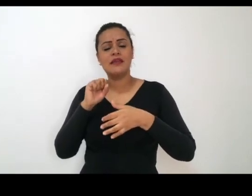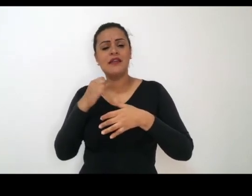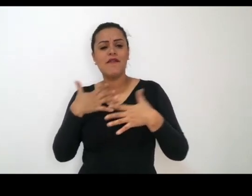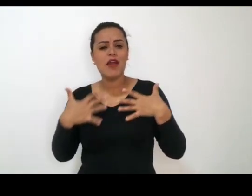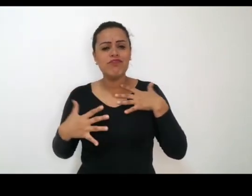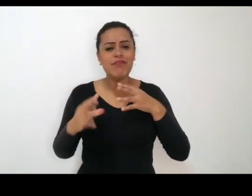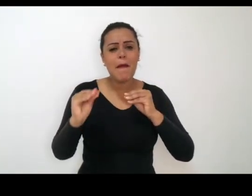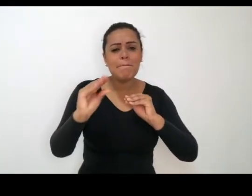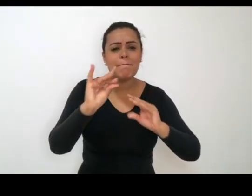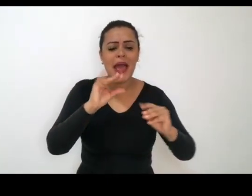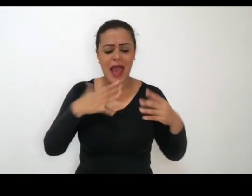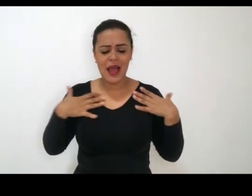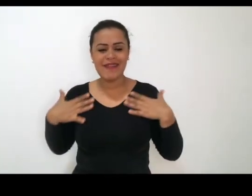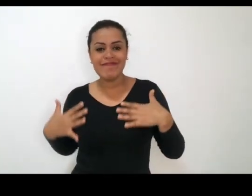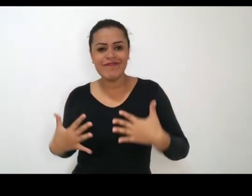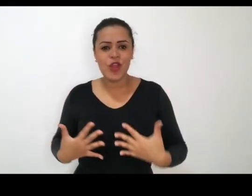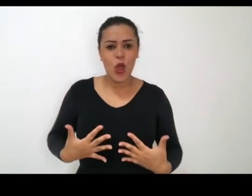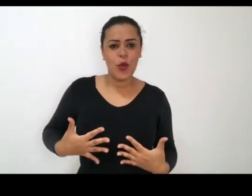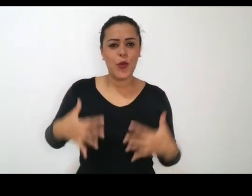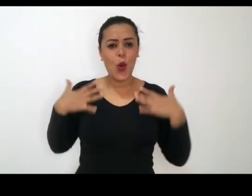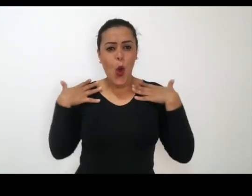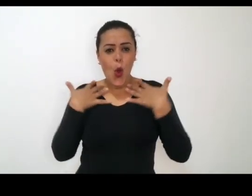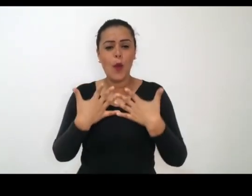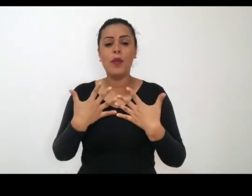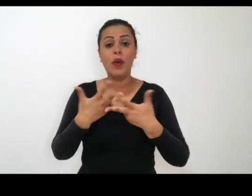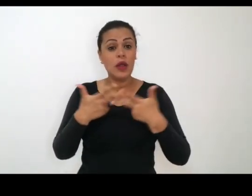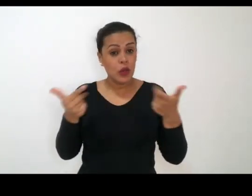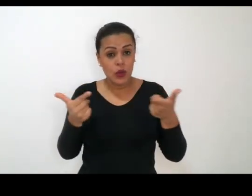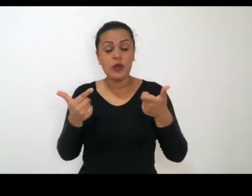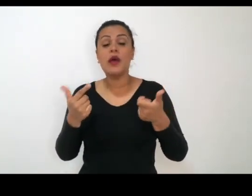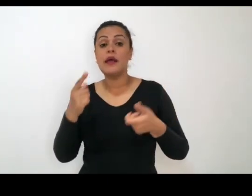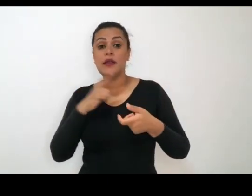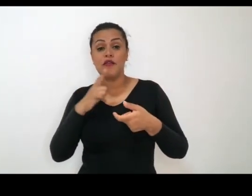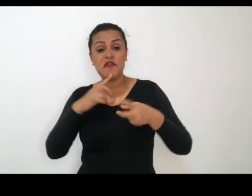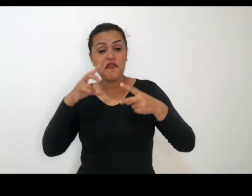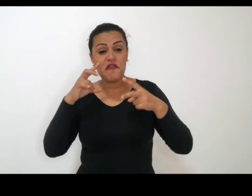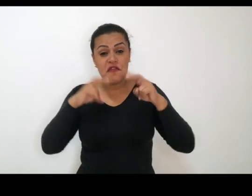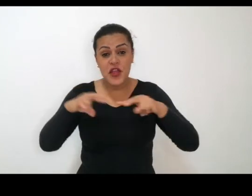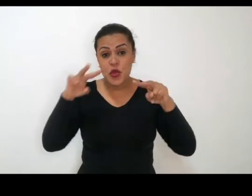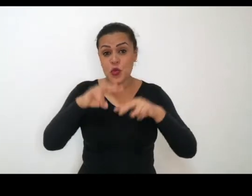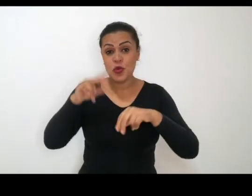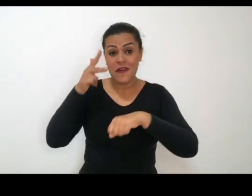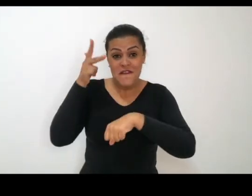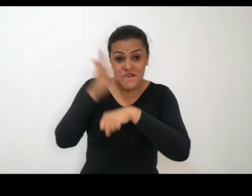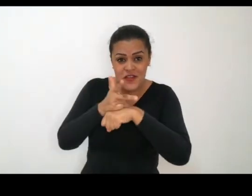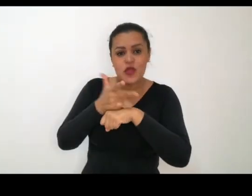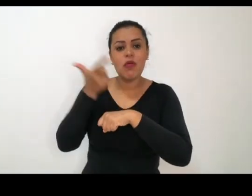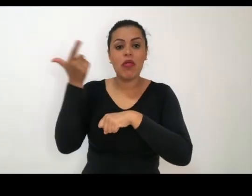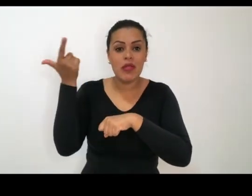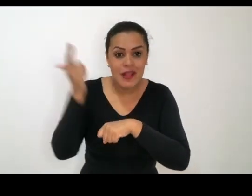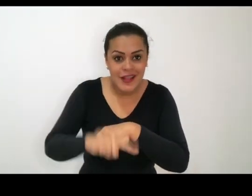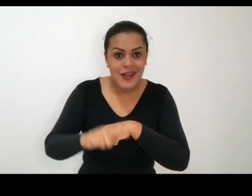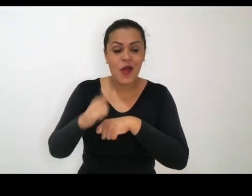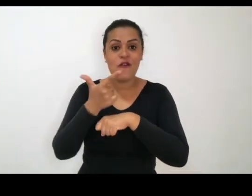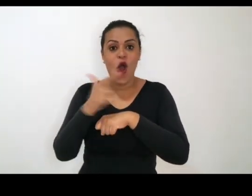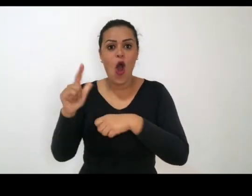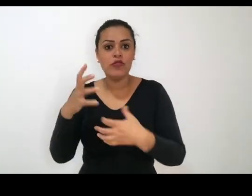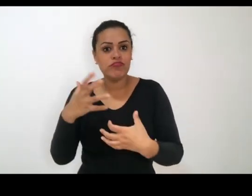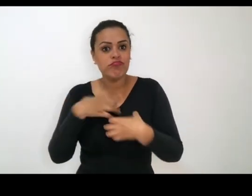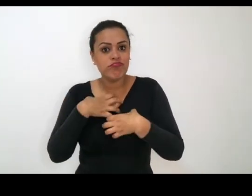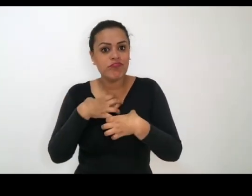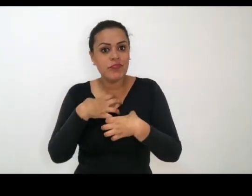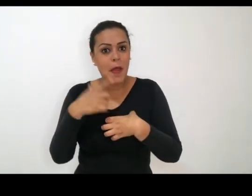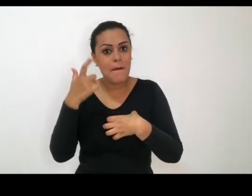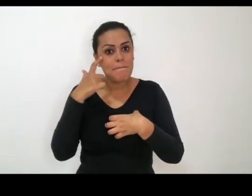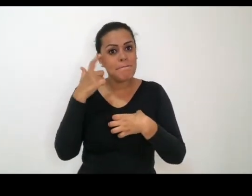do vídeo, né, a gente provoca de novo uma outra forma de pensar a questão visual da dança, né? Que é quando ela vai